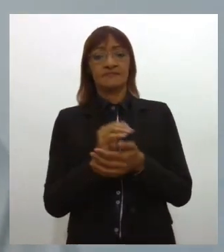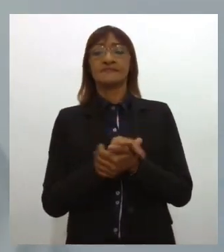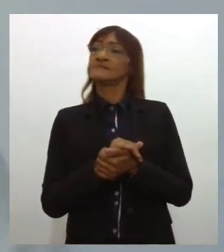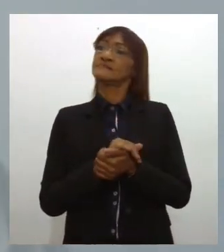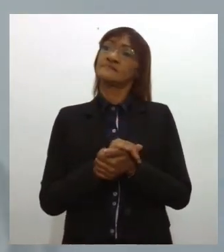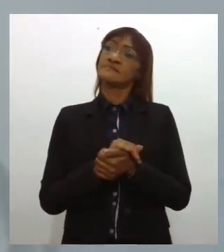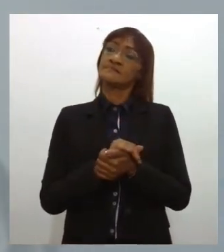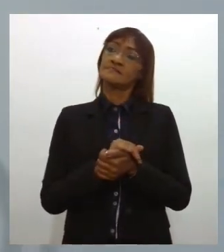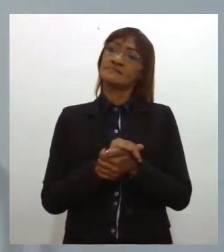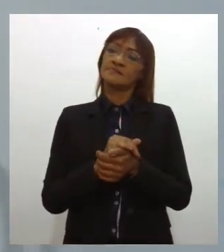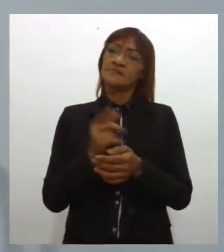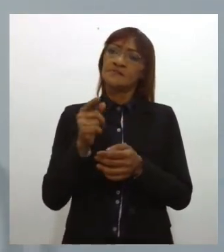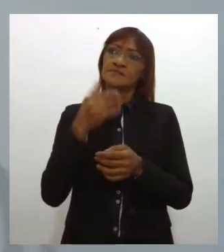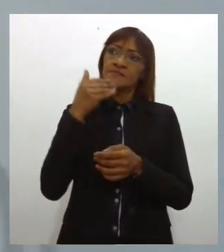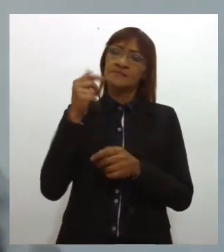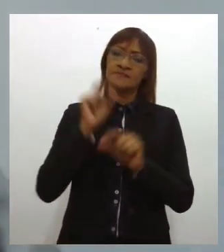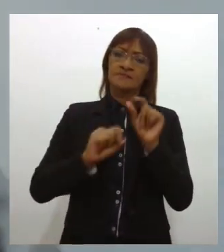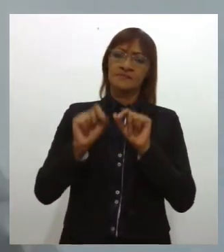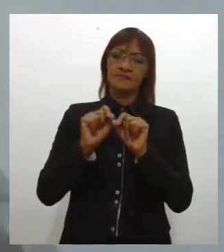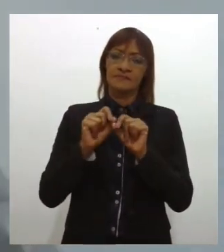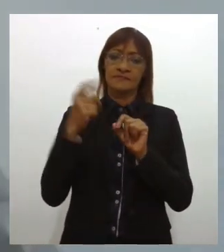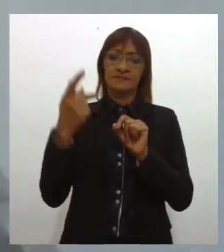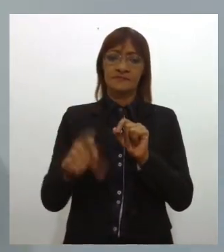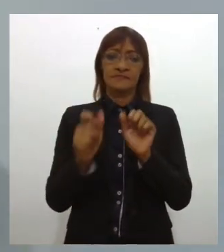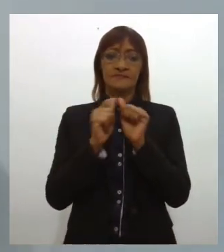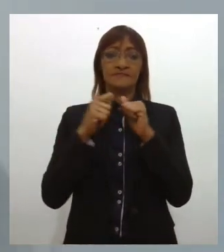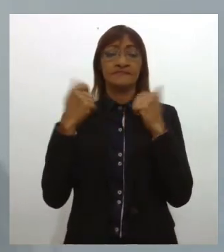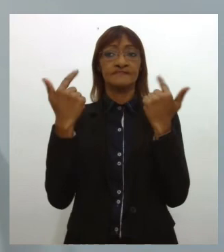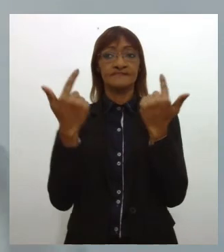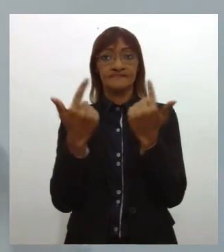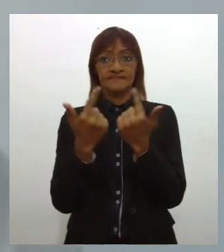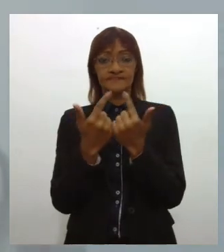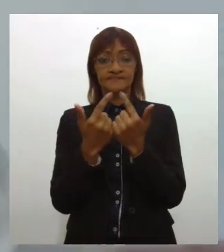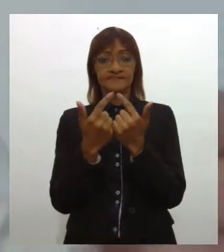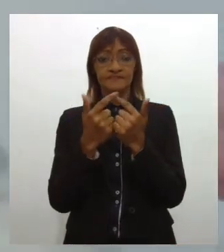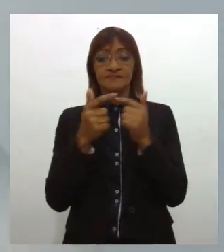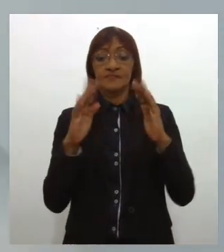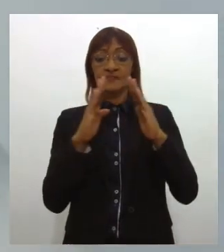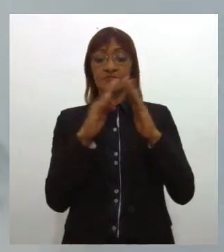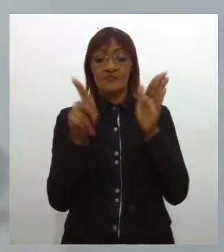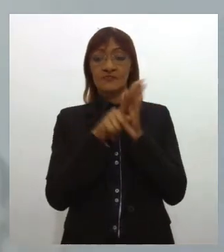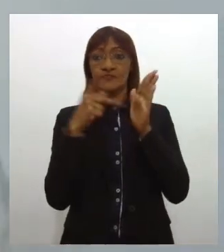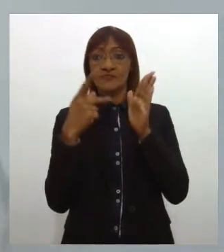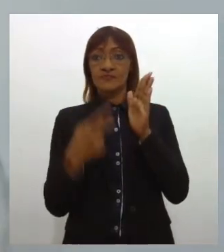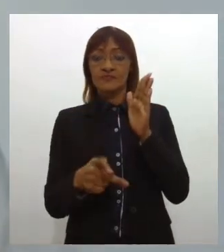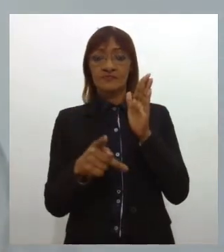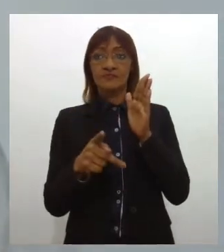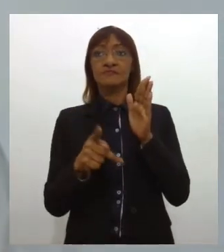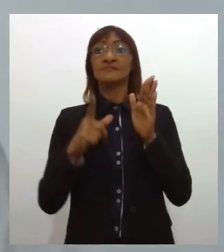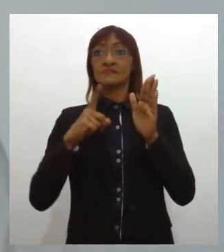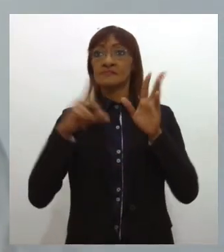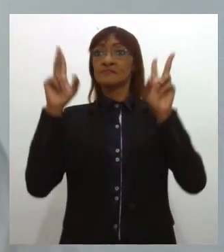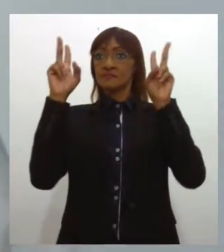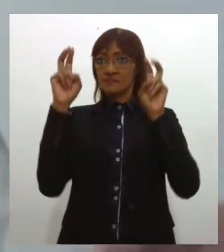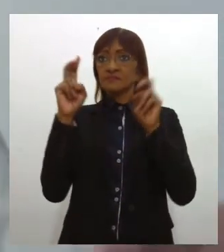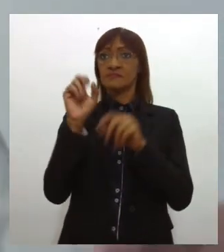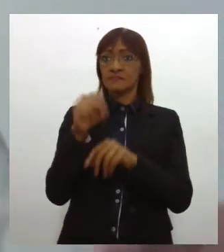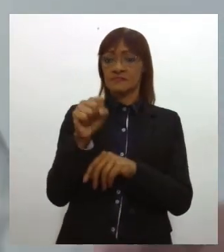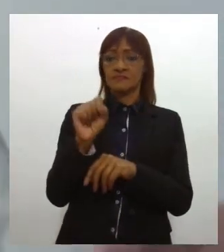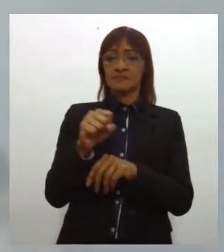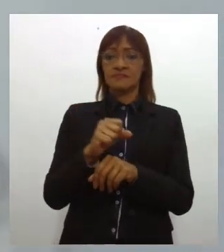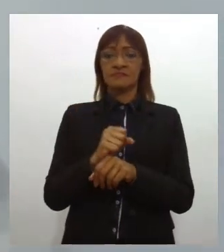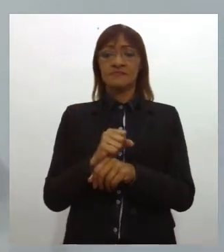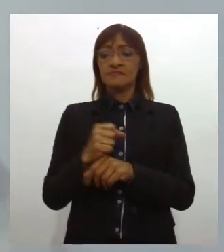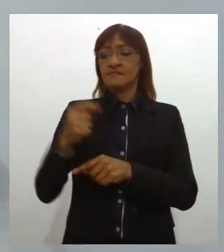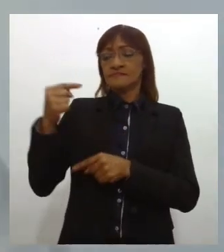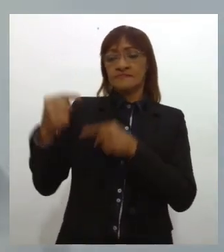maior de tudo é porque a Casa Legislativa é uma casa que trata sobre isso, que fala, que é o